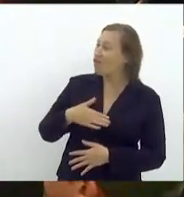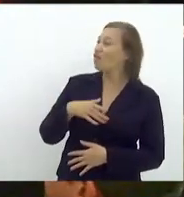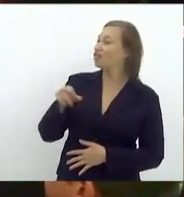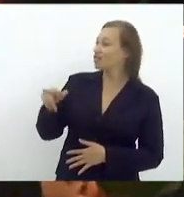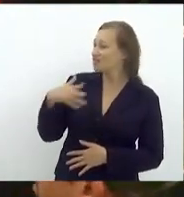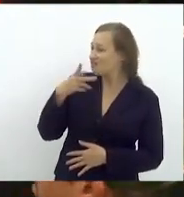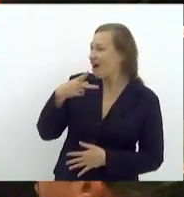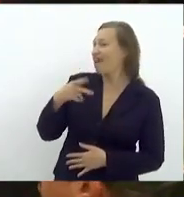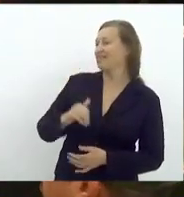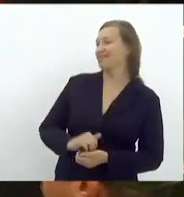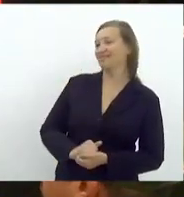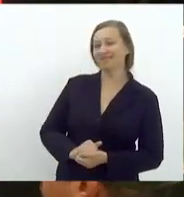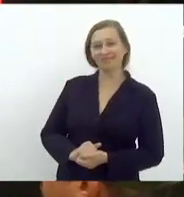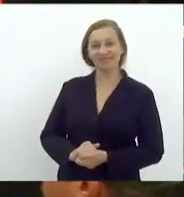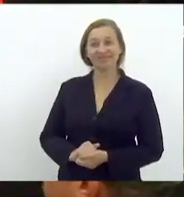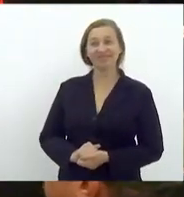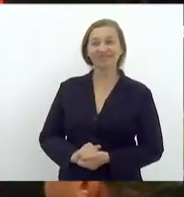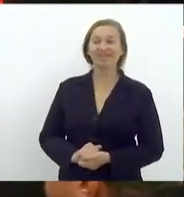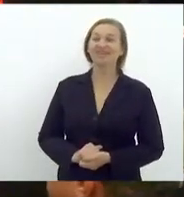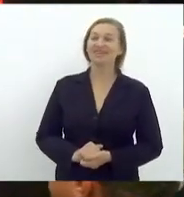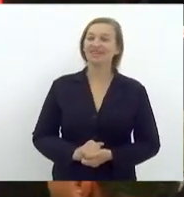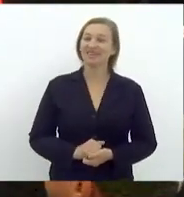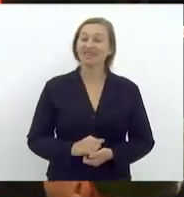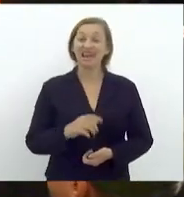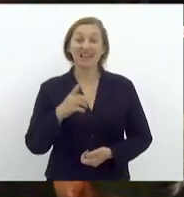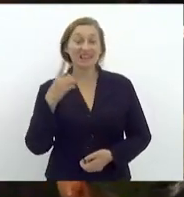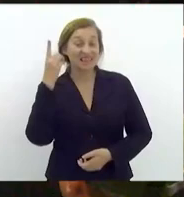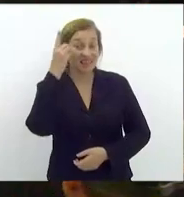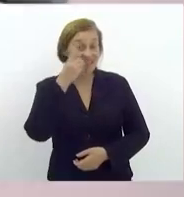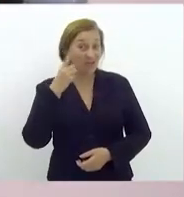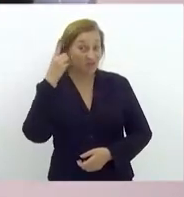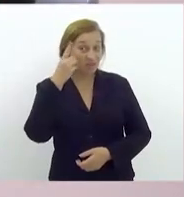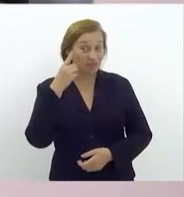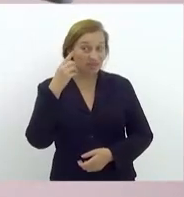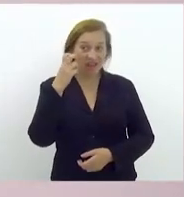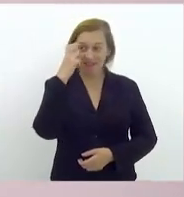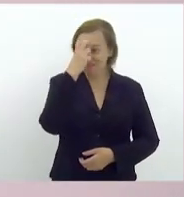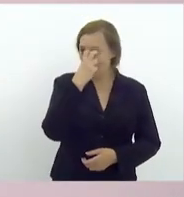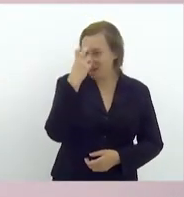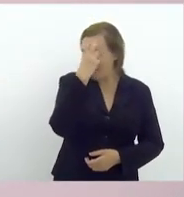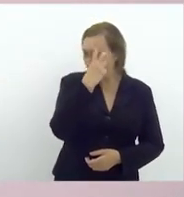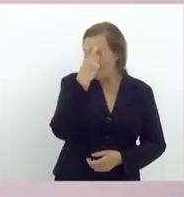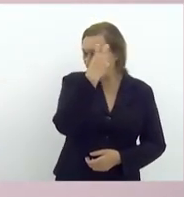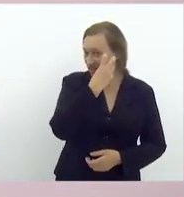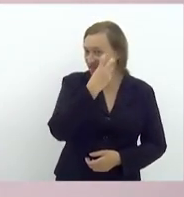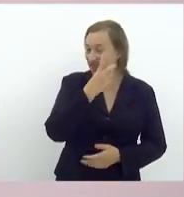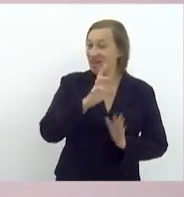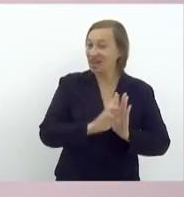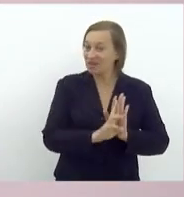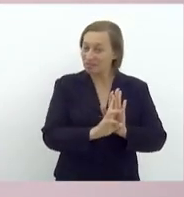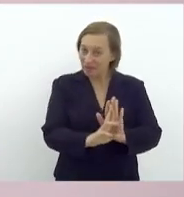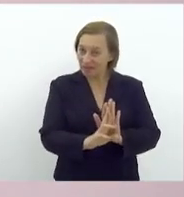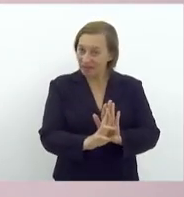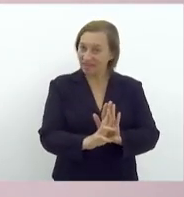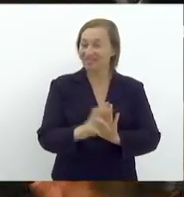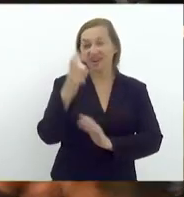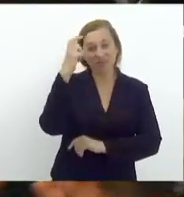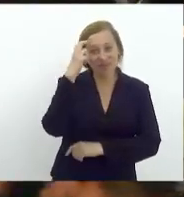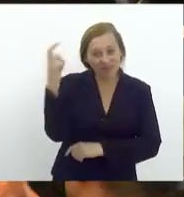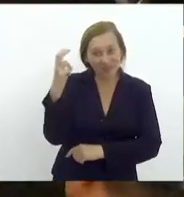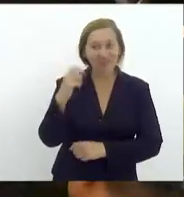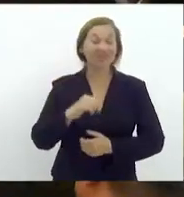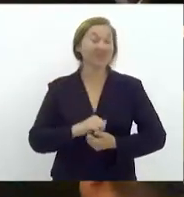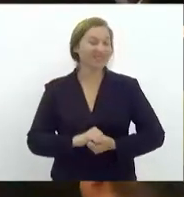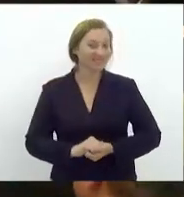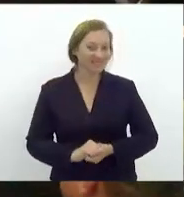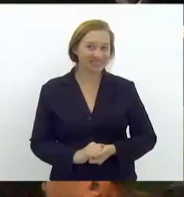fala hein a nossa querida deputada Verônica Lima representante aí da Cultura